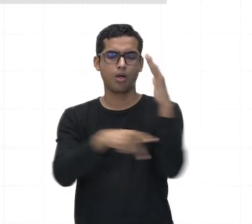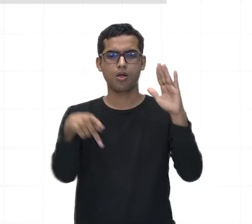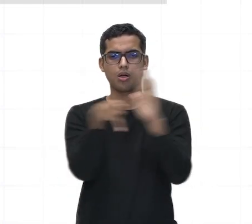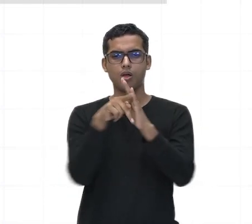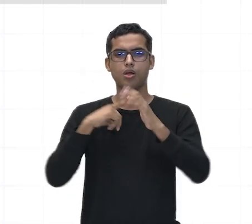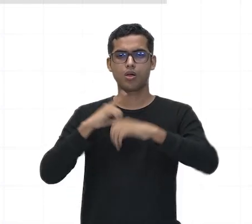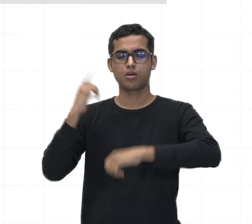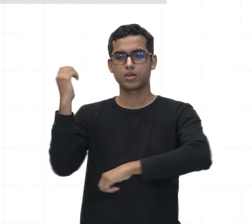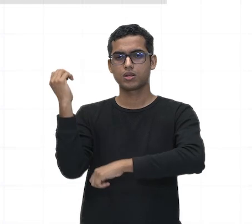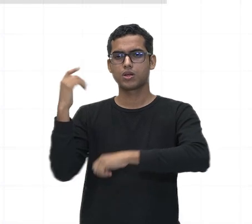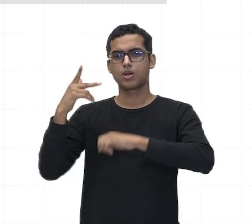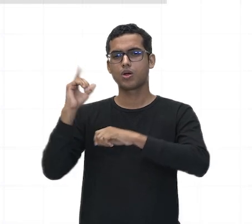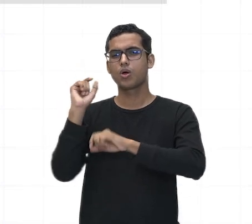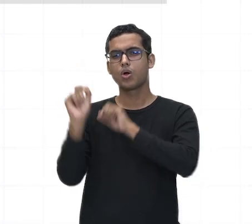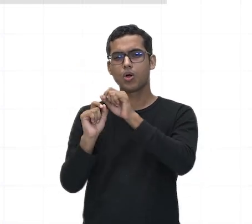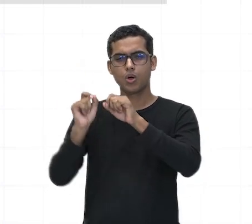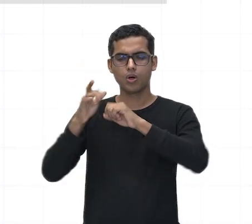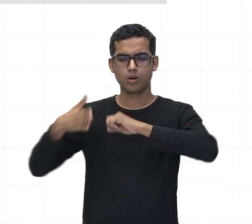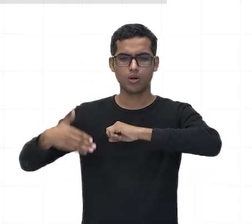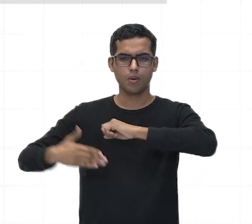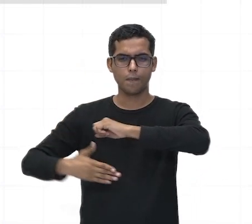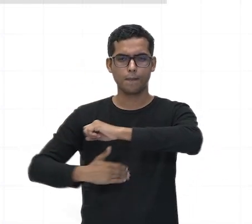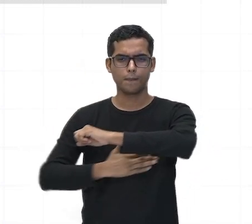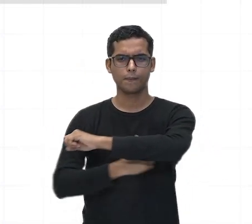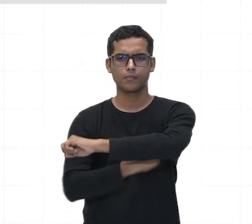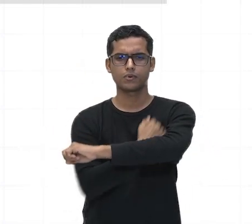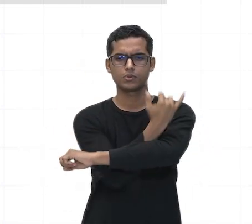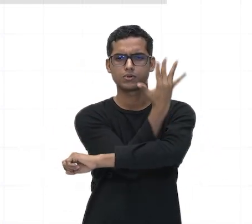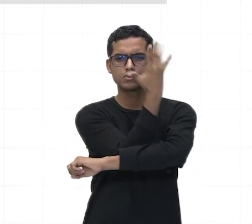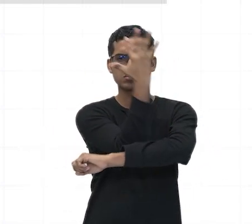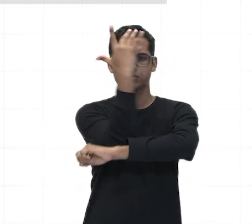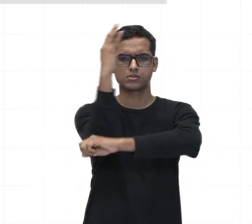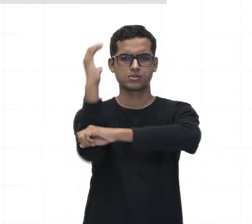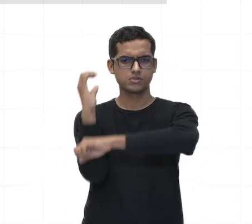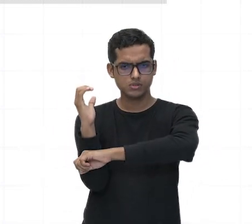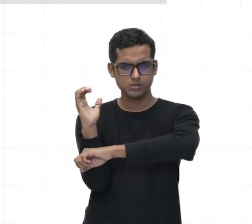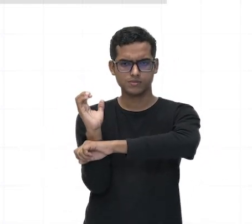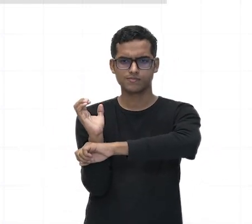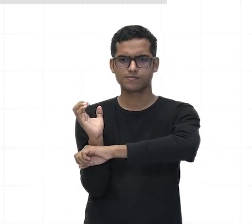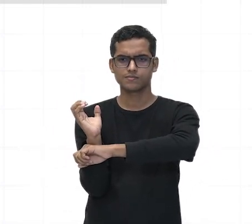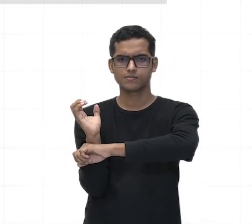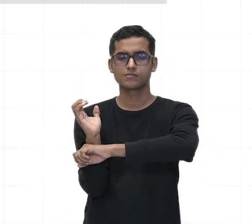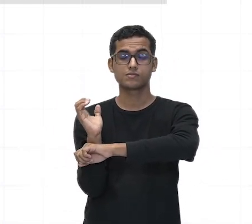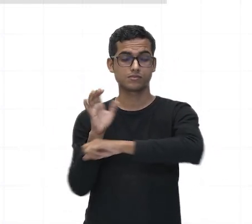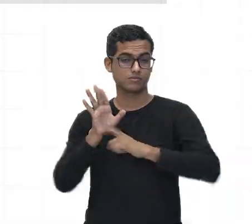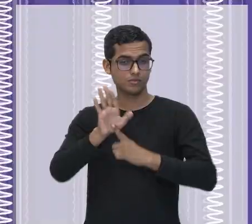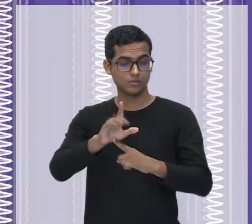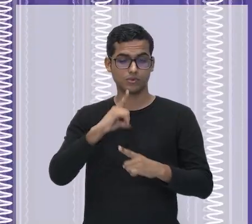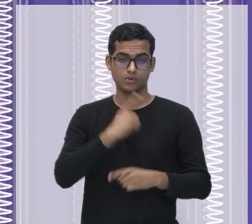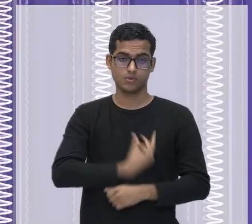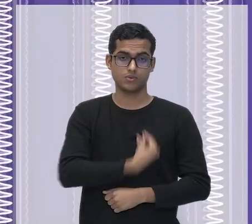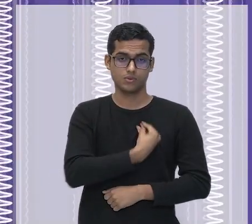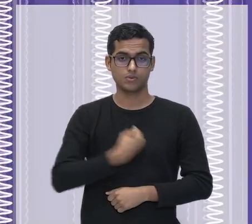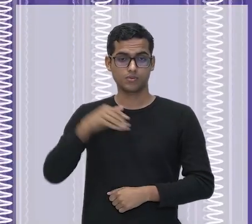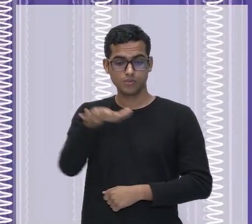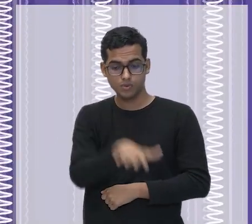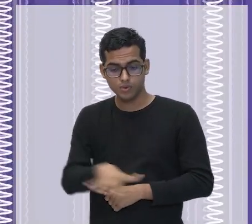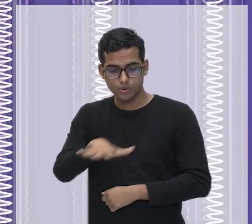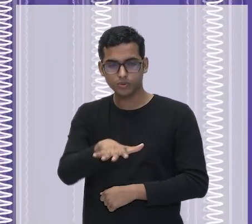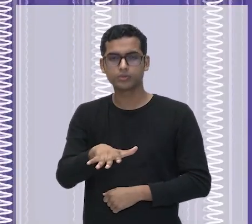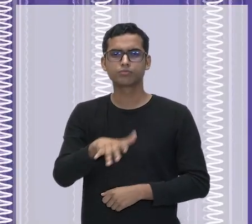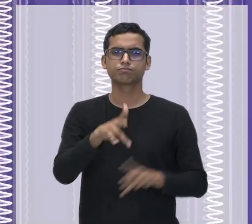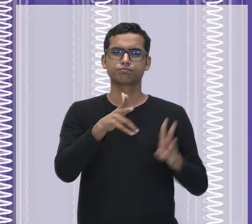nos quais essas culturas estão inseridas. Não existe vida daquela etnia